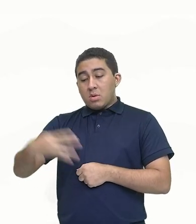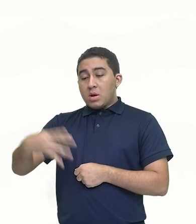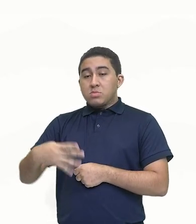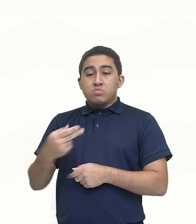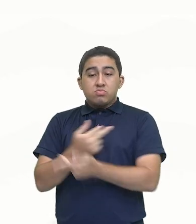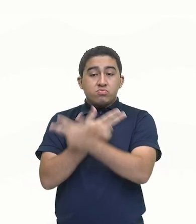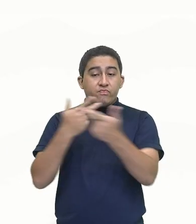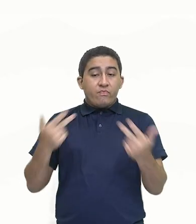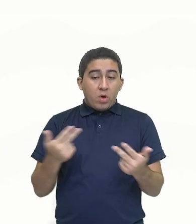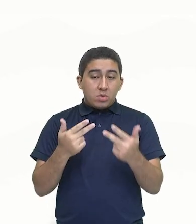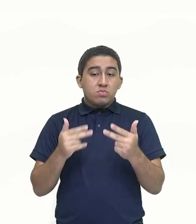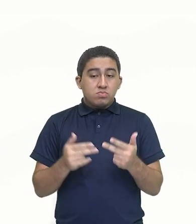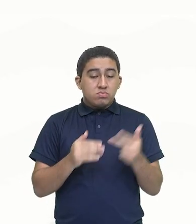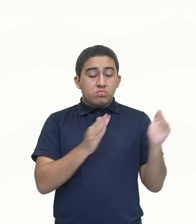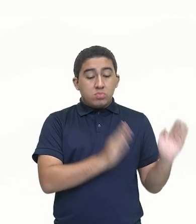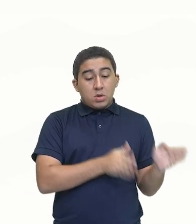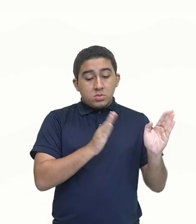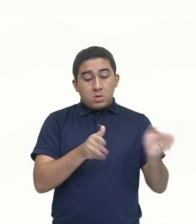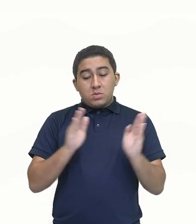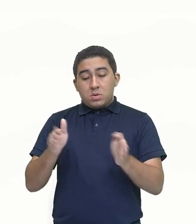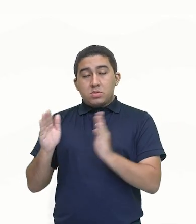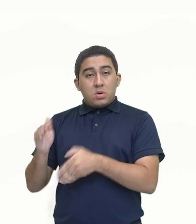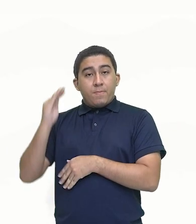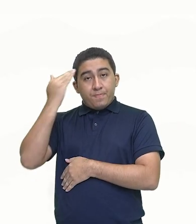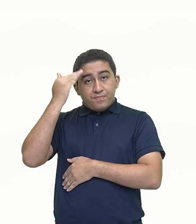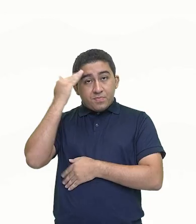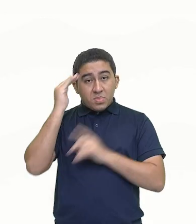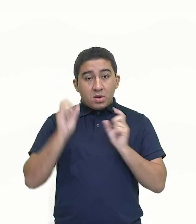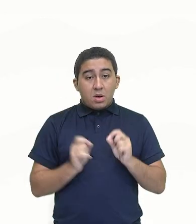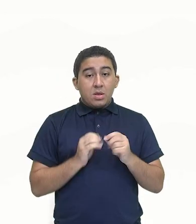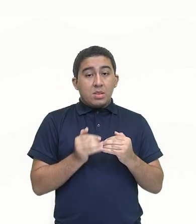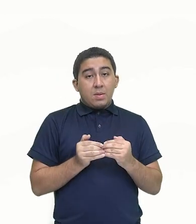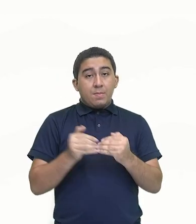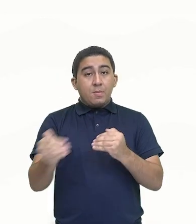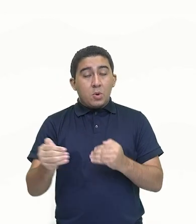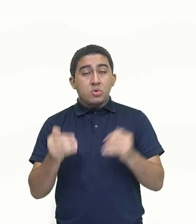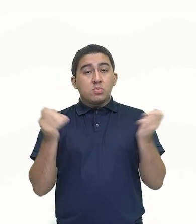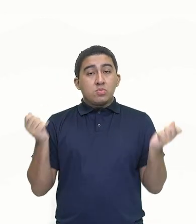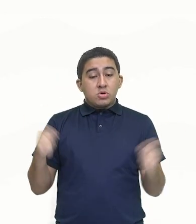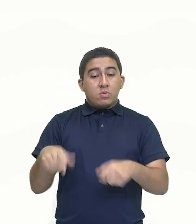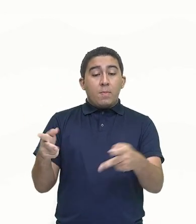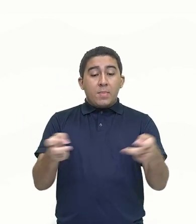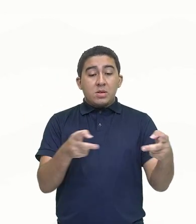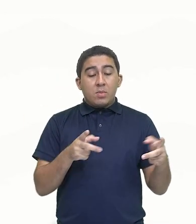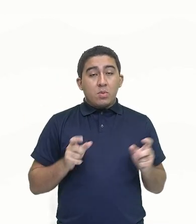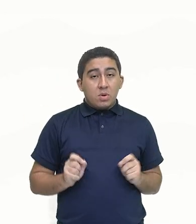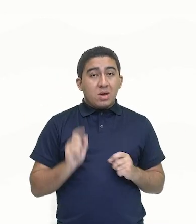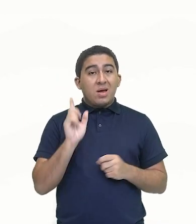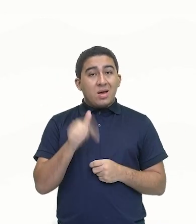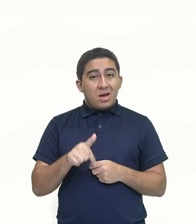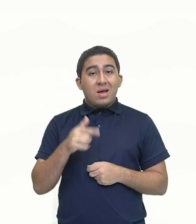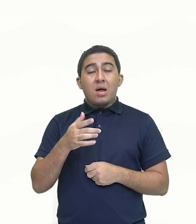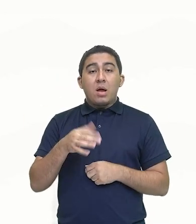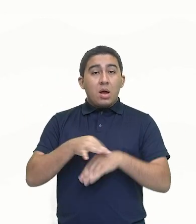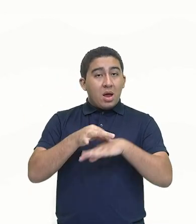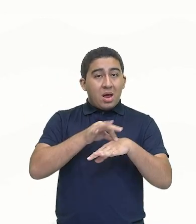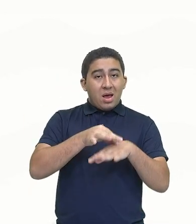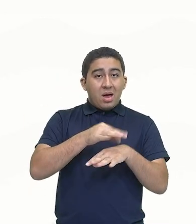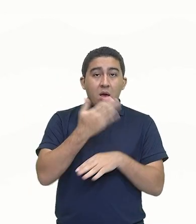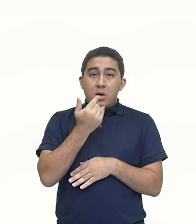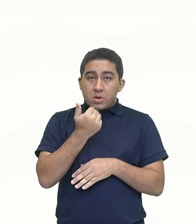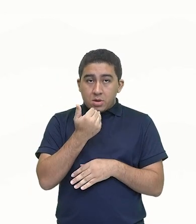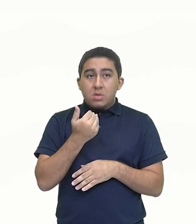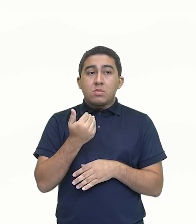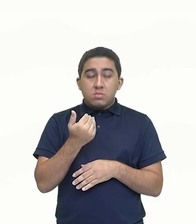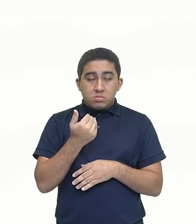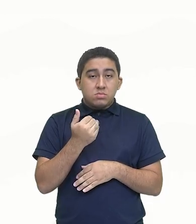outros níveis que, a partir dos consumidores secundários, eles já são chamados de carnívoros, porque